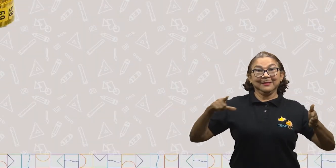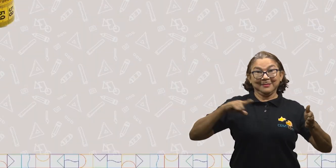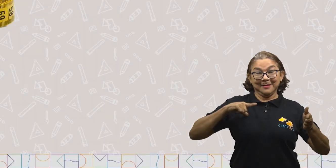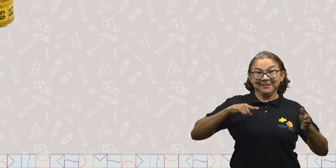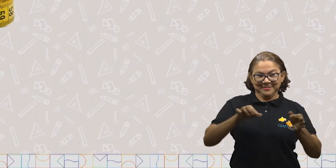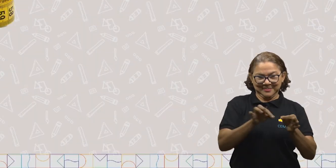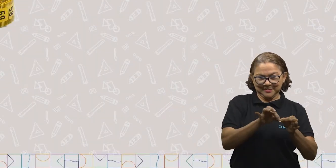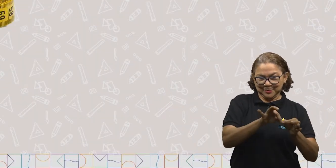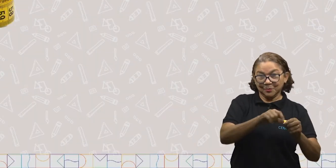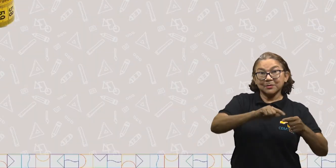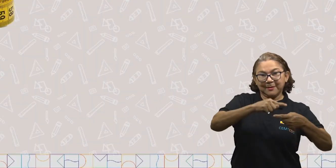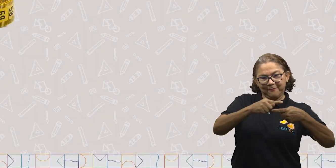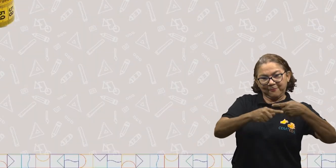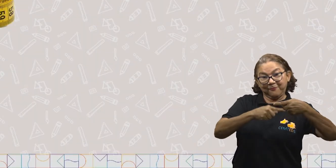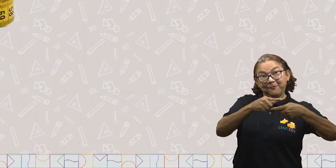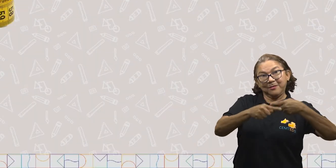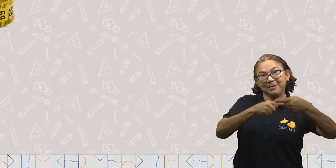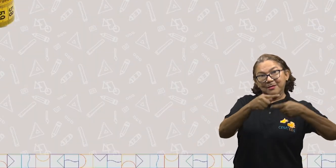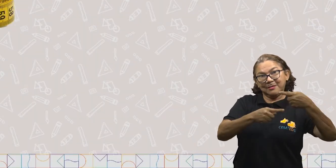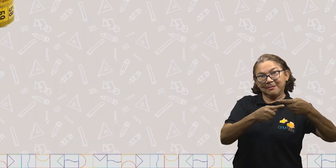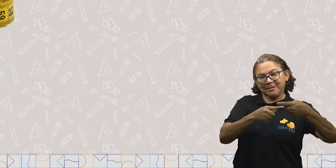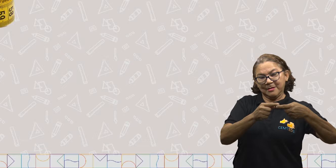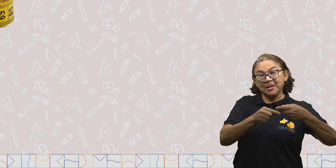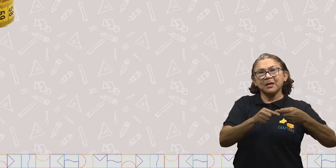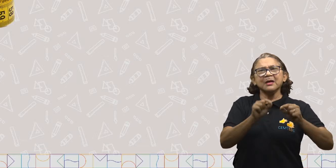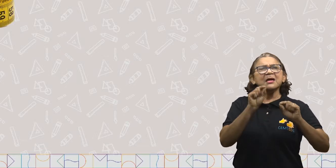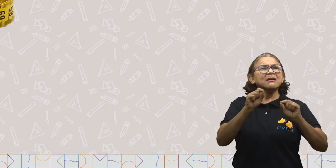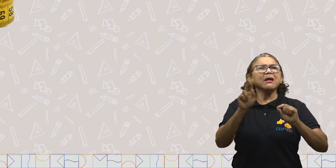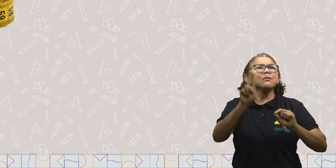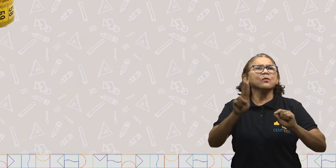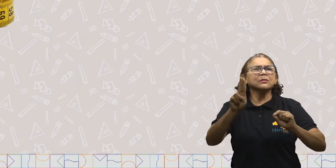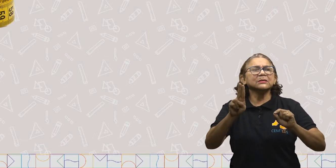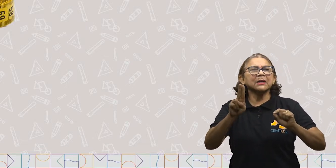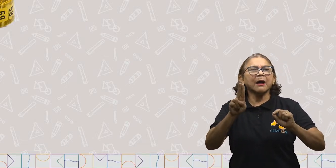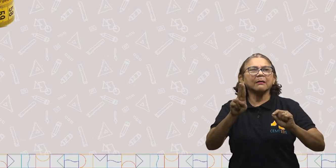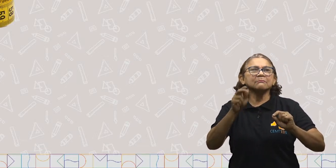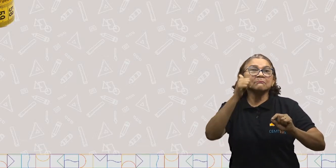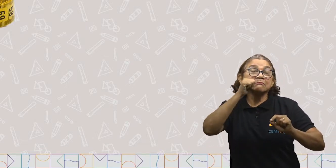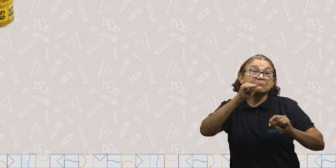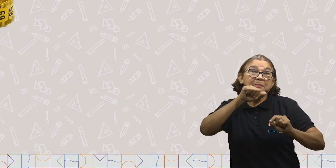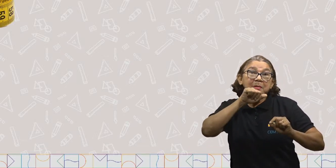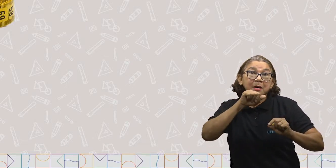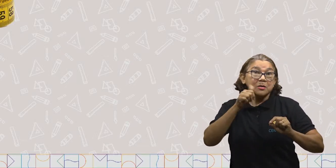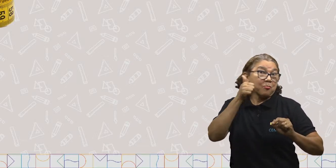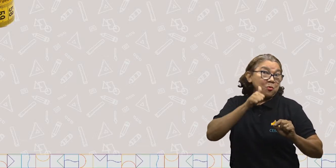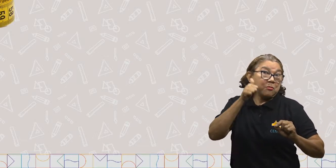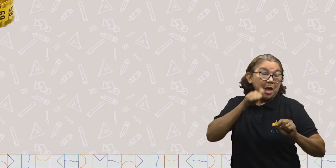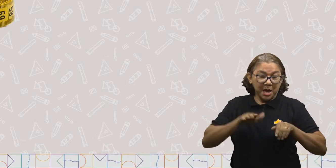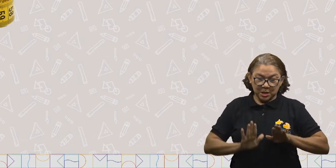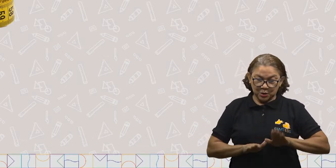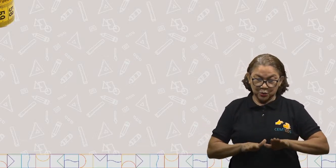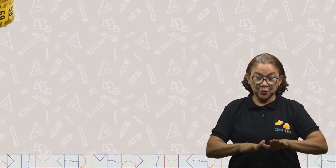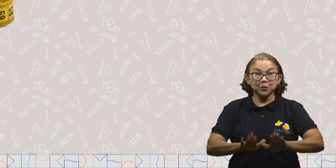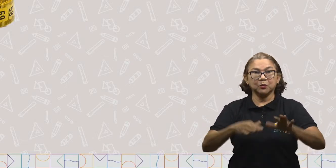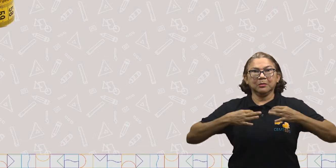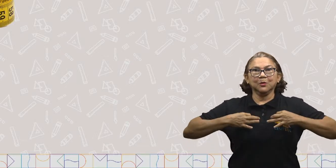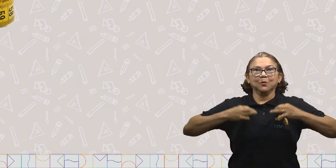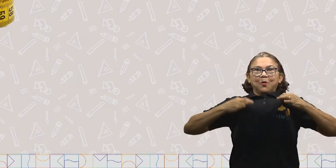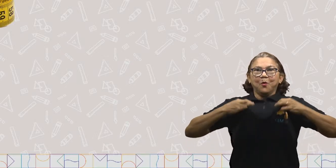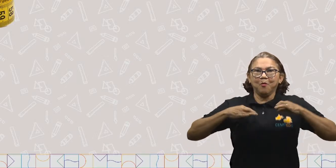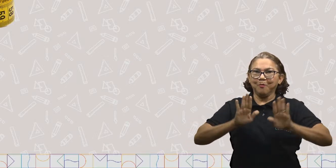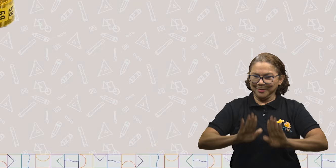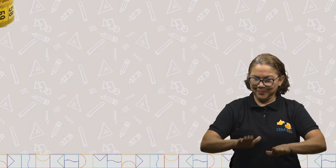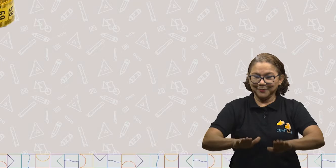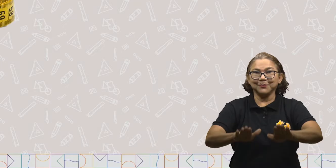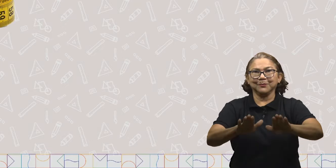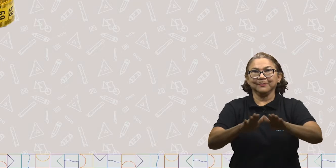temos a fita métrica, muito utilizada pelas costureiras e em lojas de tecido. Também serve para medir o